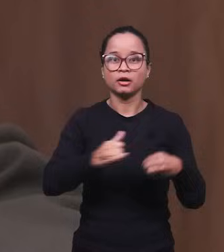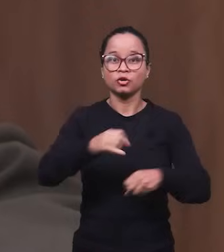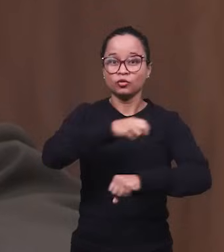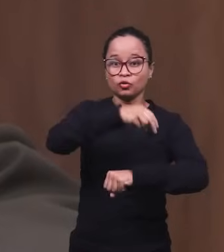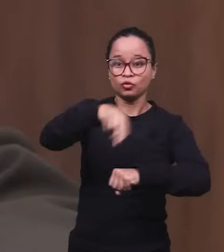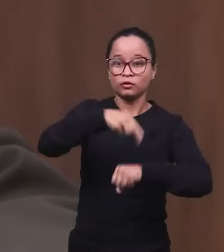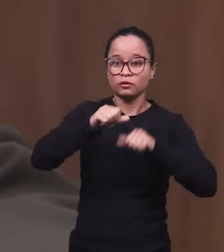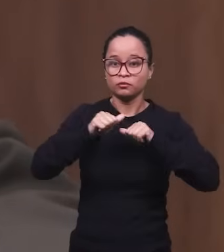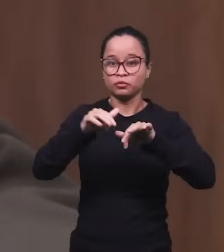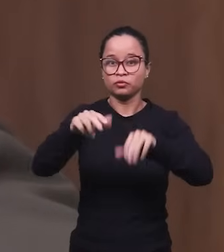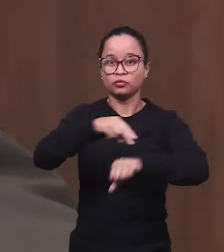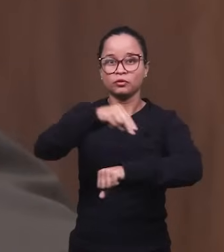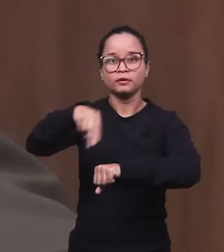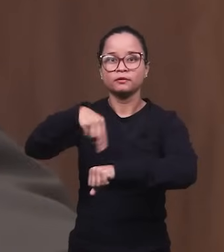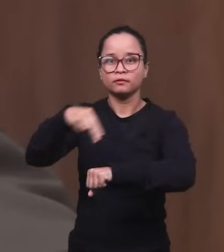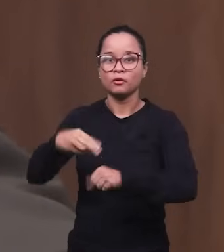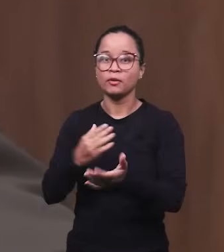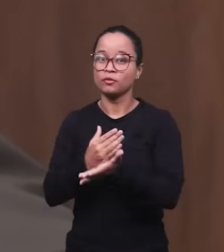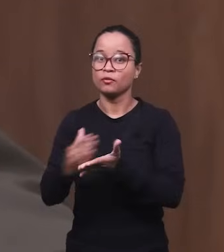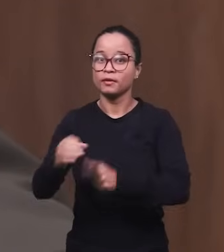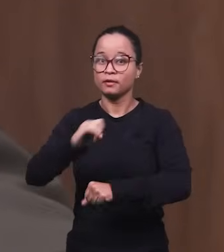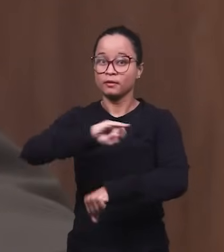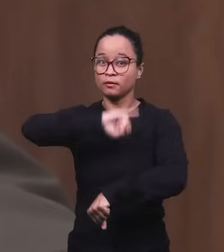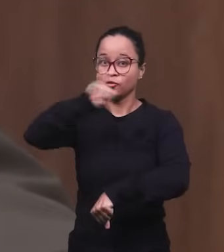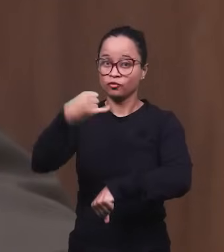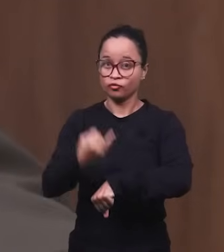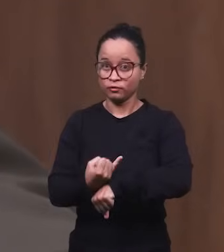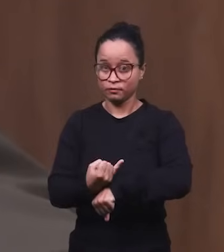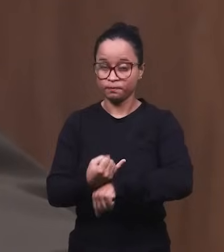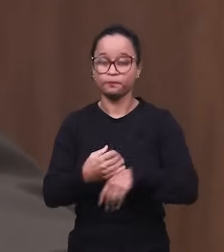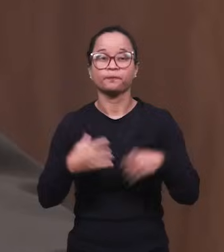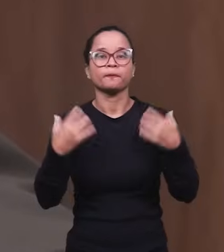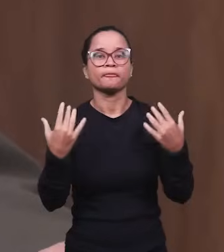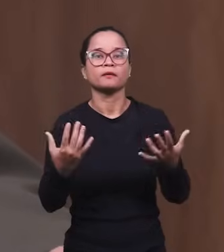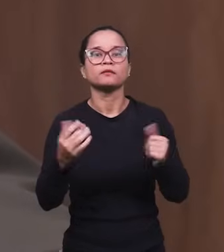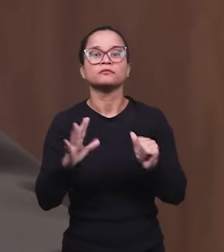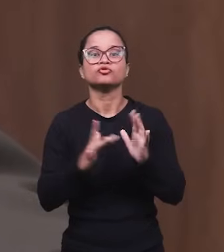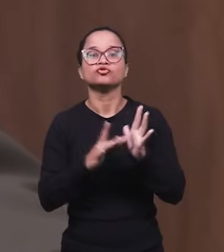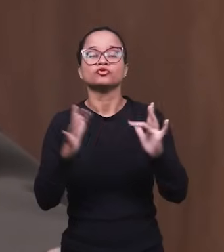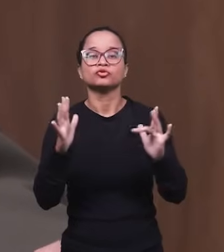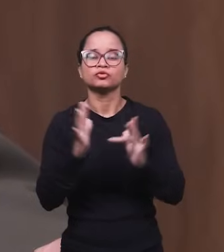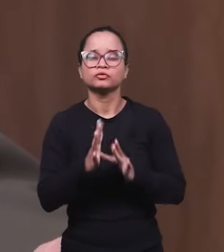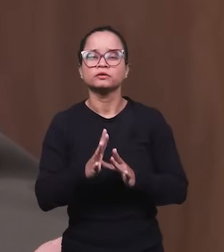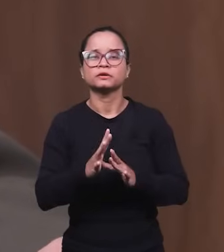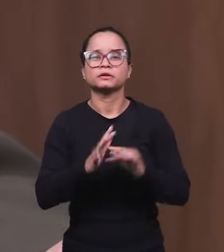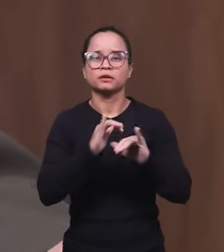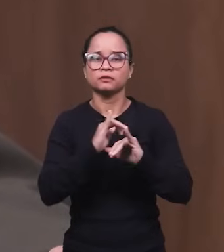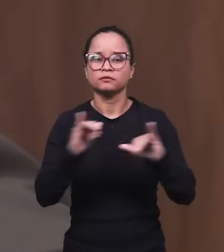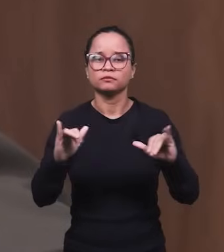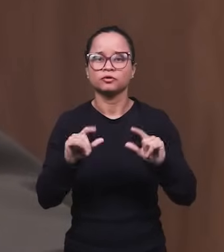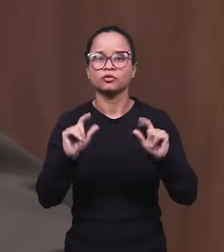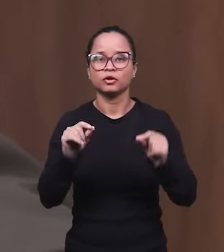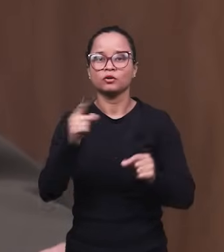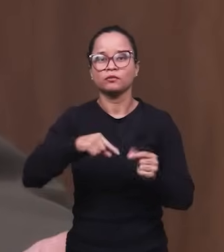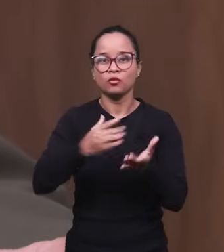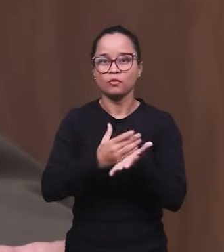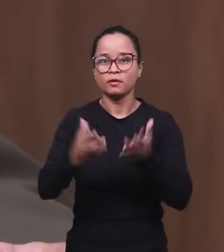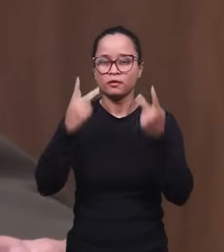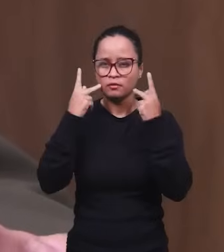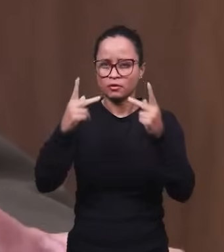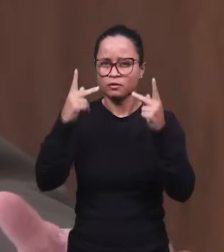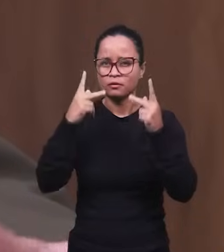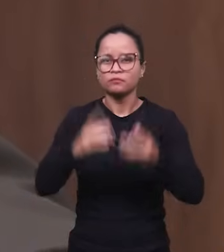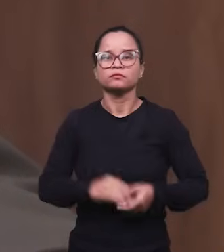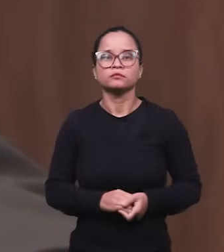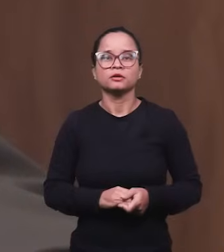nações, começando por Jerusalém." Você vê que aqui é Jesus falando para que nós iniciássemos ali a pregação, nós